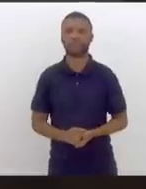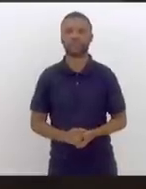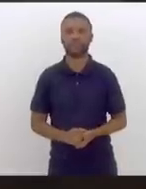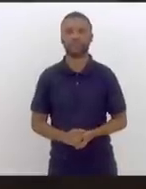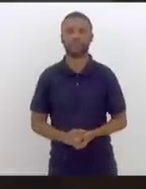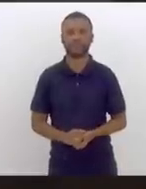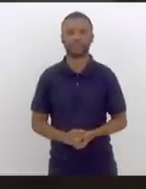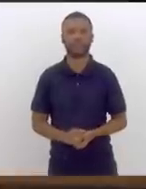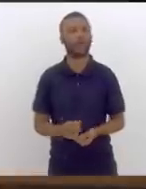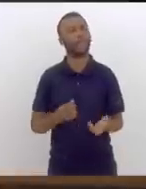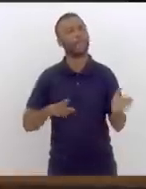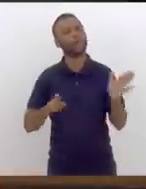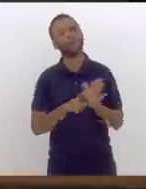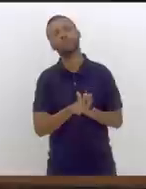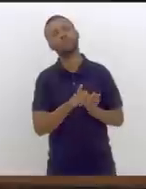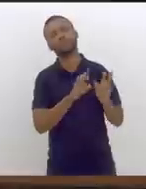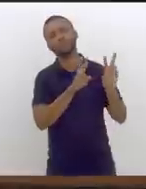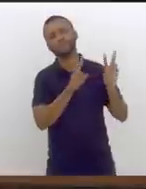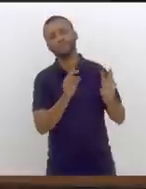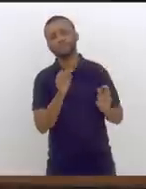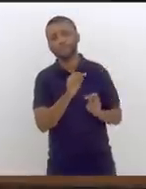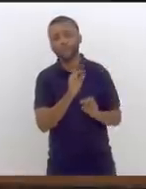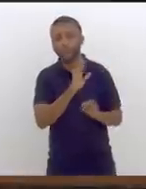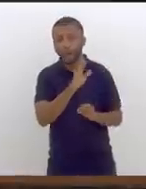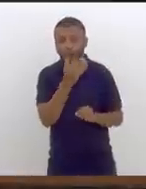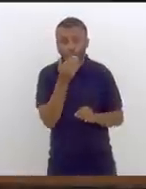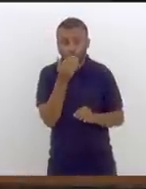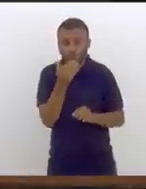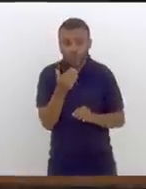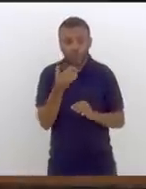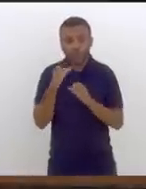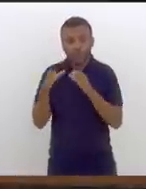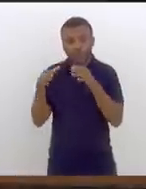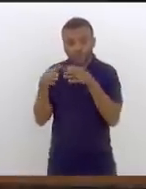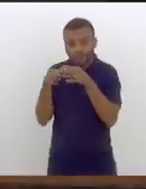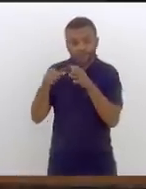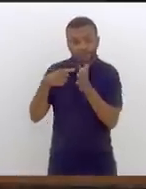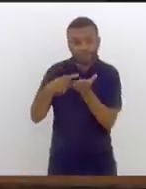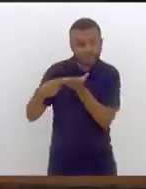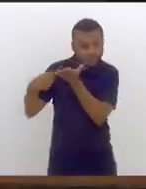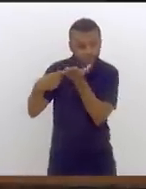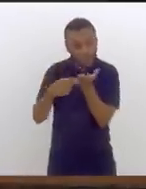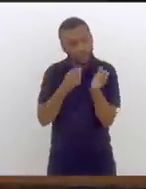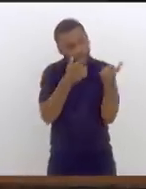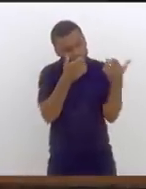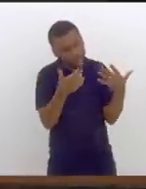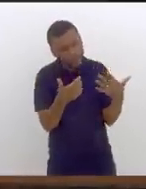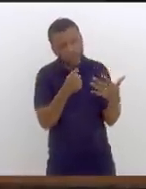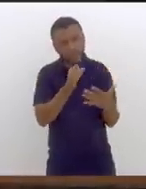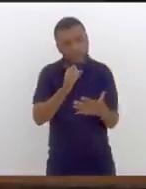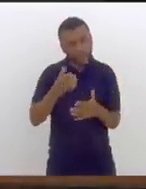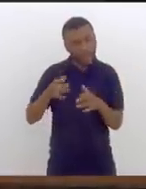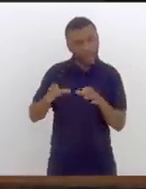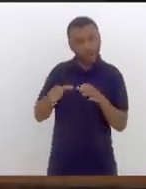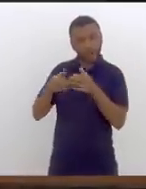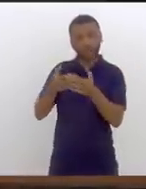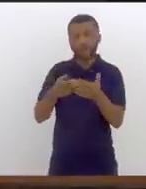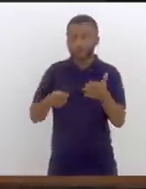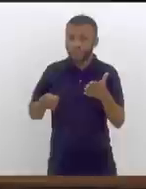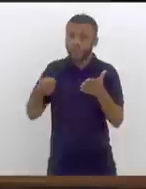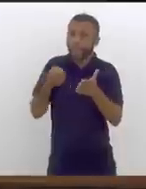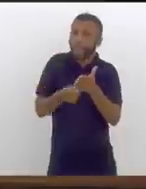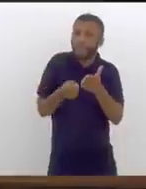agora pergunta que eu faço ao Senhor o seguinte mas isso aí foi pedido pela Corporação por exemplo o senhor pode falar isso se a Corporação fez esse pedido